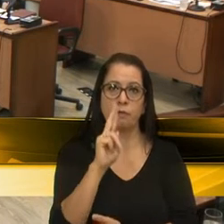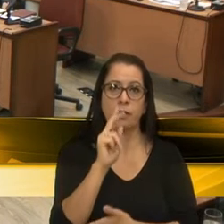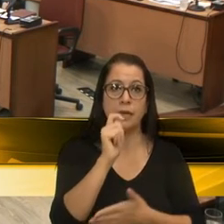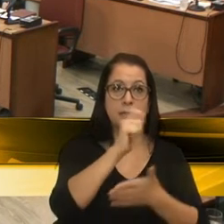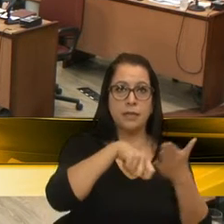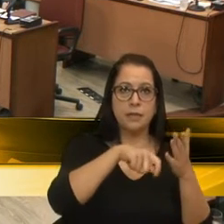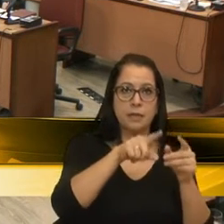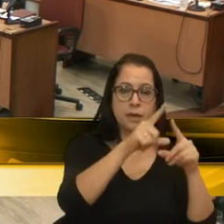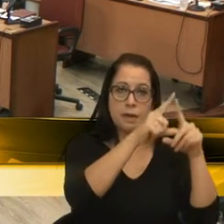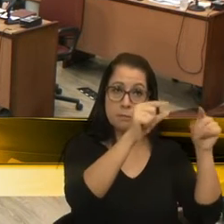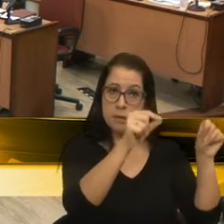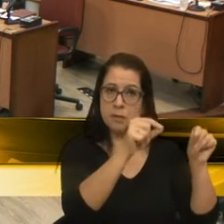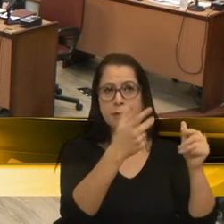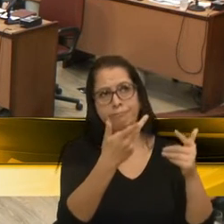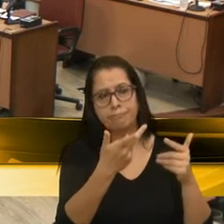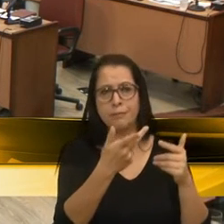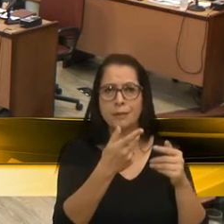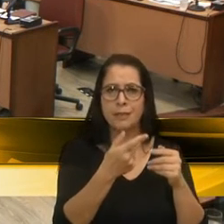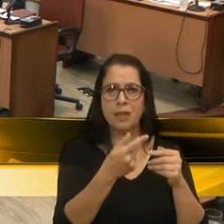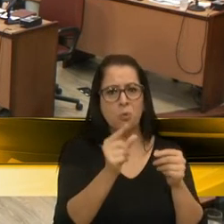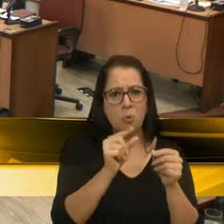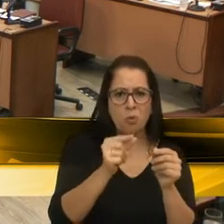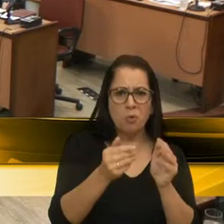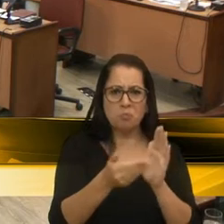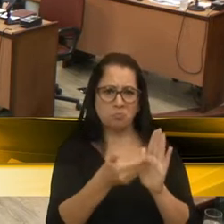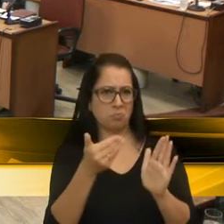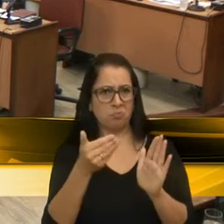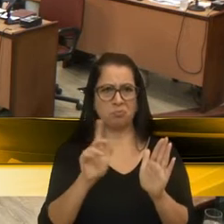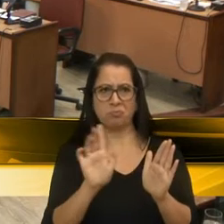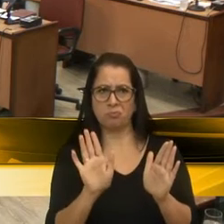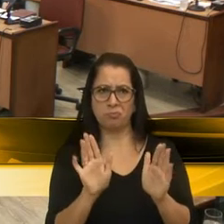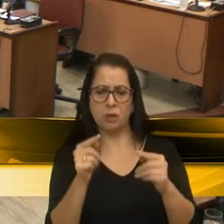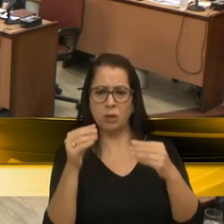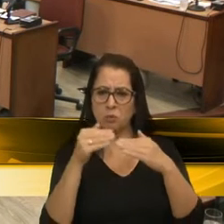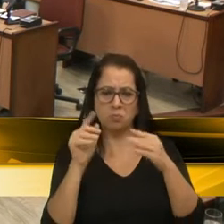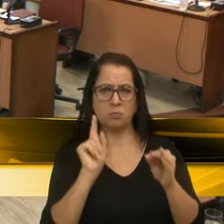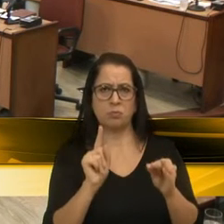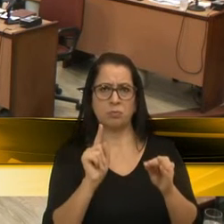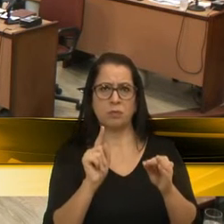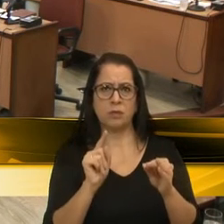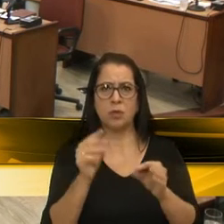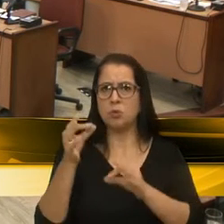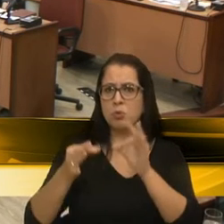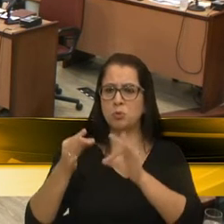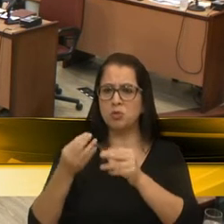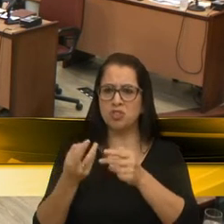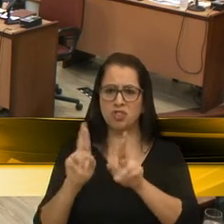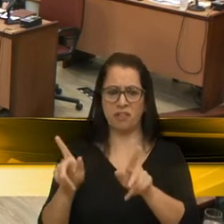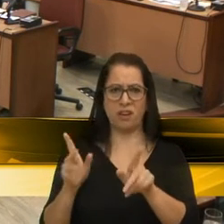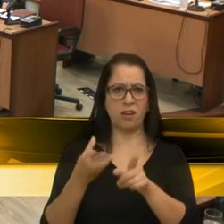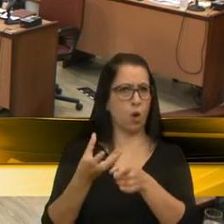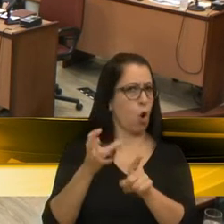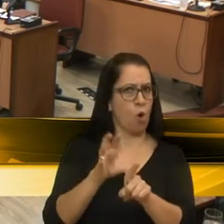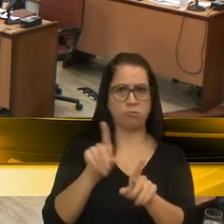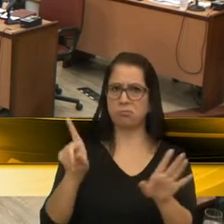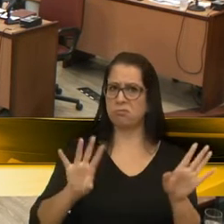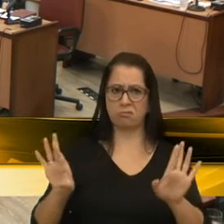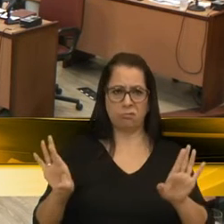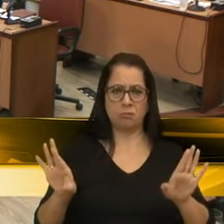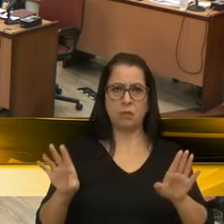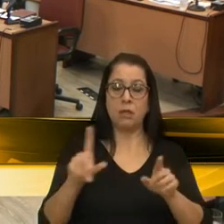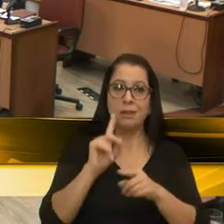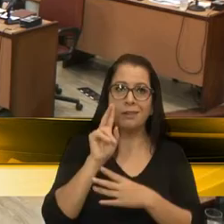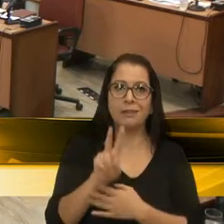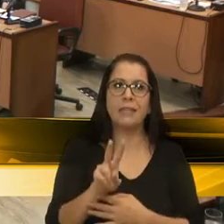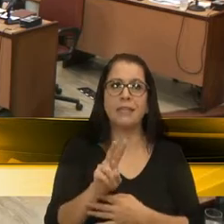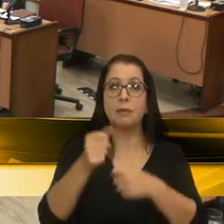Brasília, ela é um ponto fora da curva. A jurisprudência é totalmente contrária. A gente tem insistido aqui